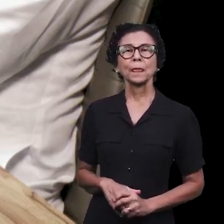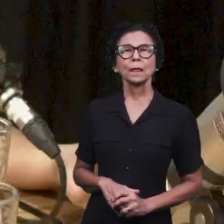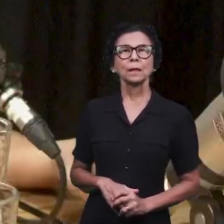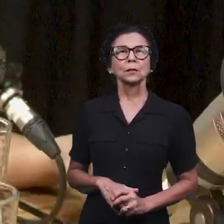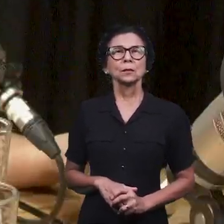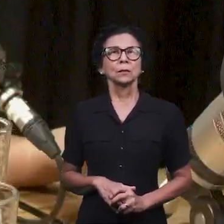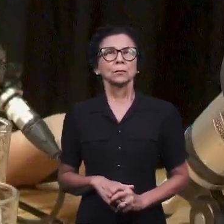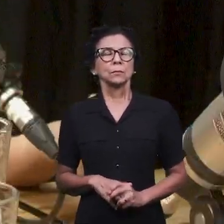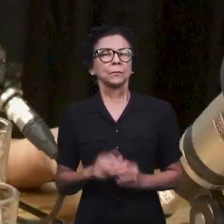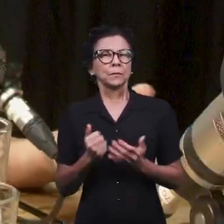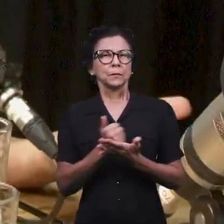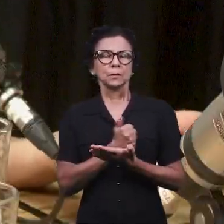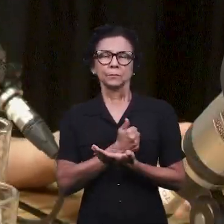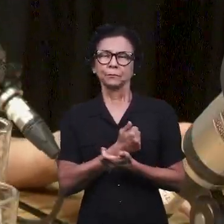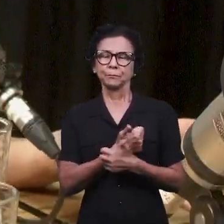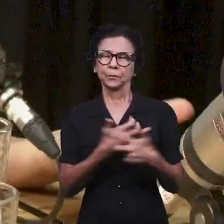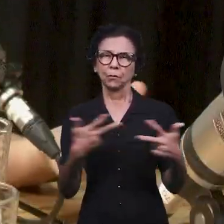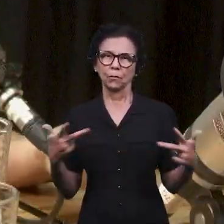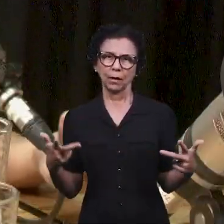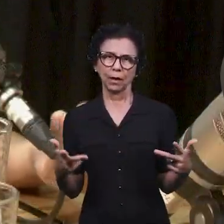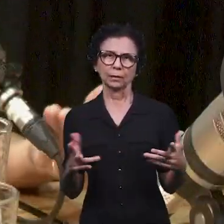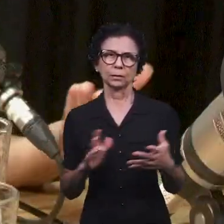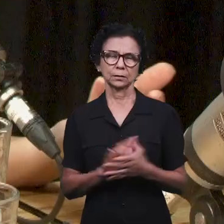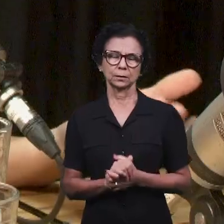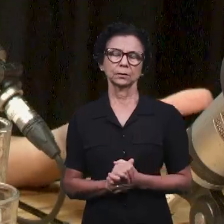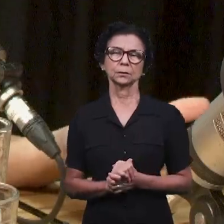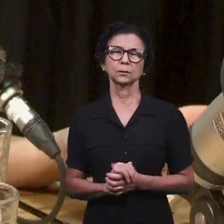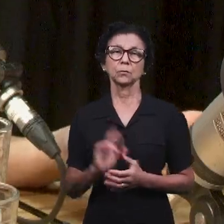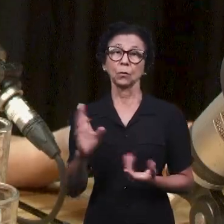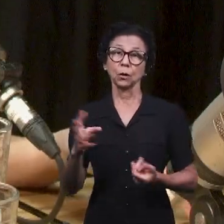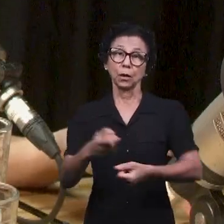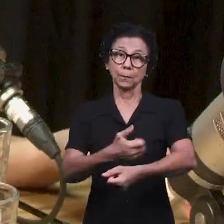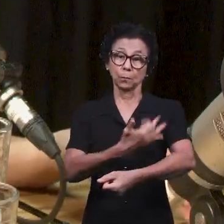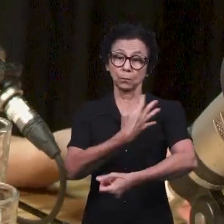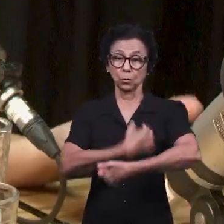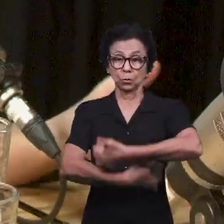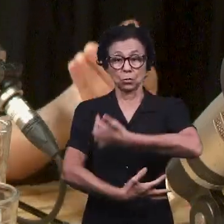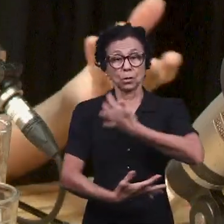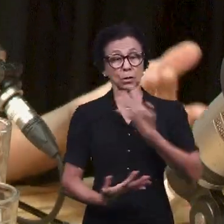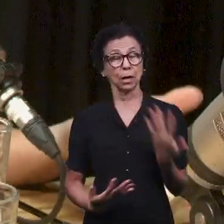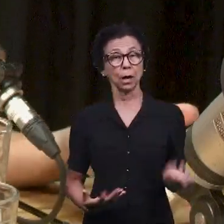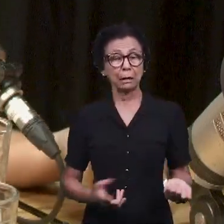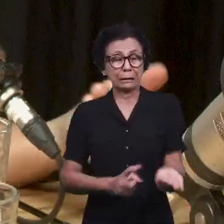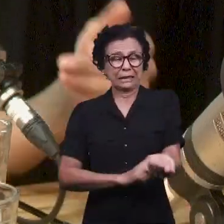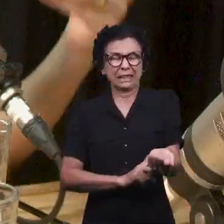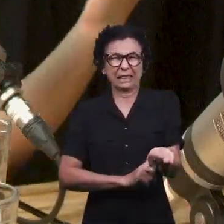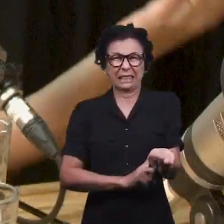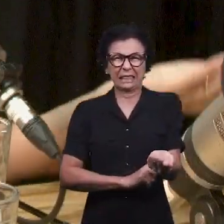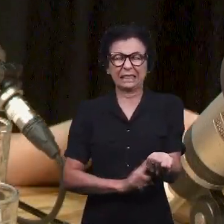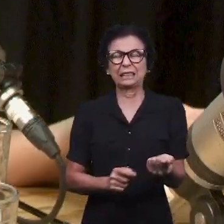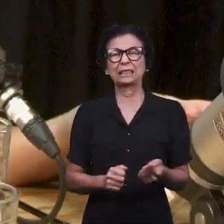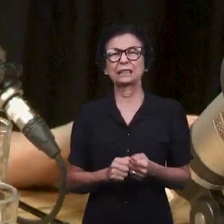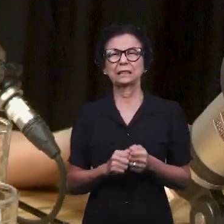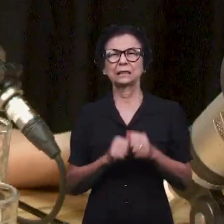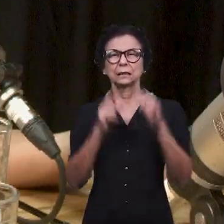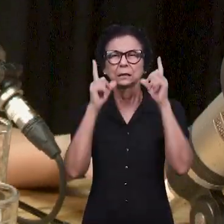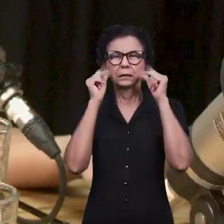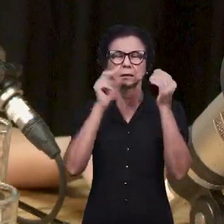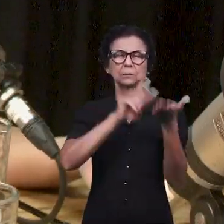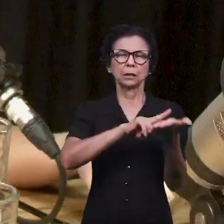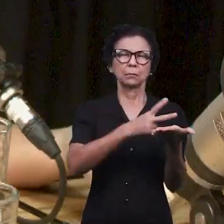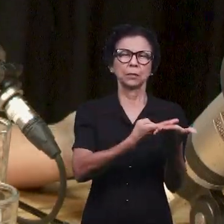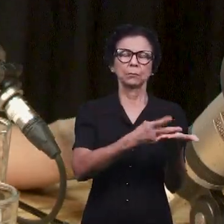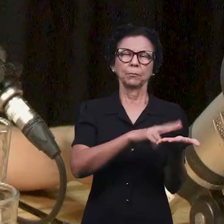vezes são vários fatores, né? Além de emocional, que a gente viu que também tem, a parte do estresse, o sono,